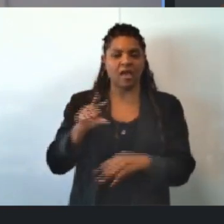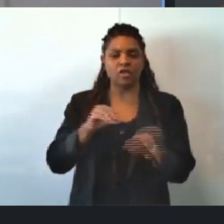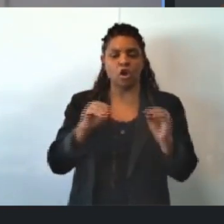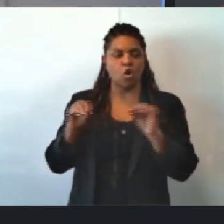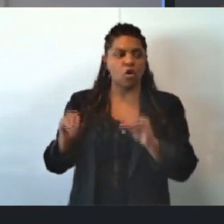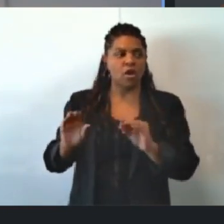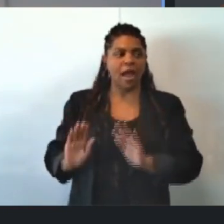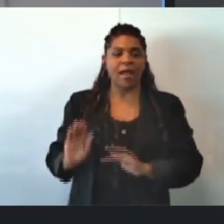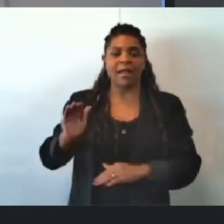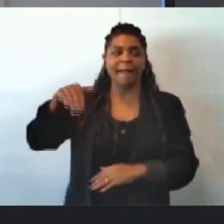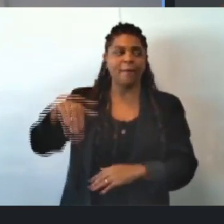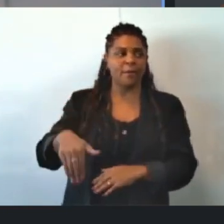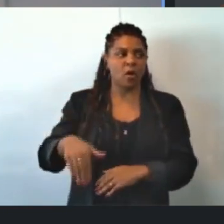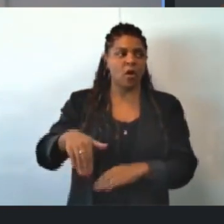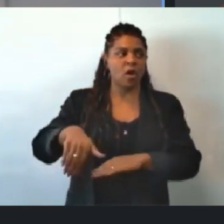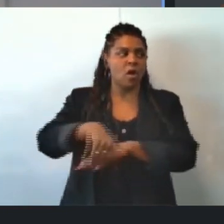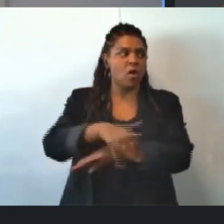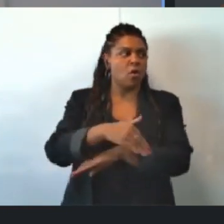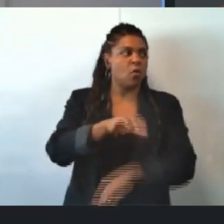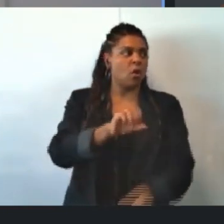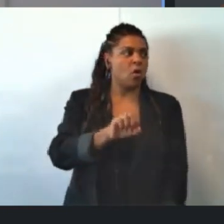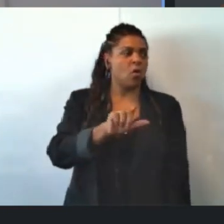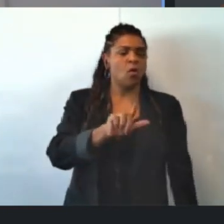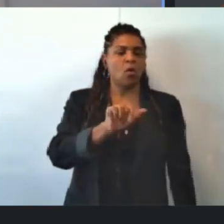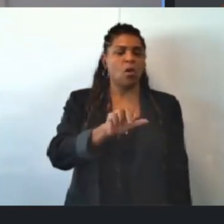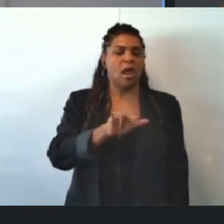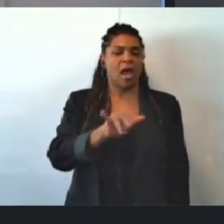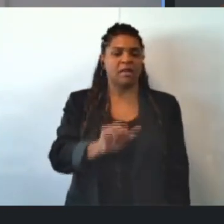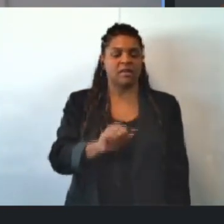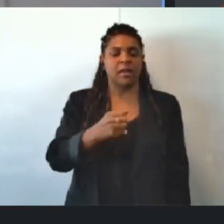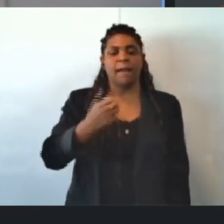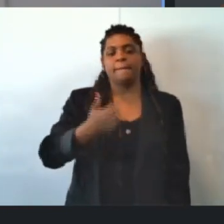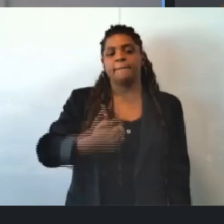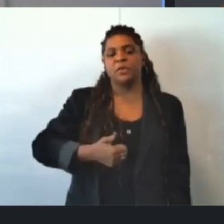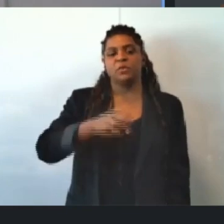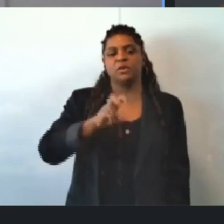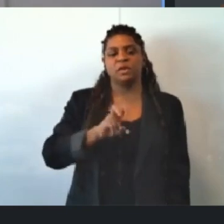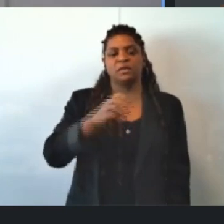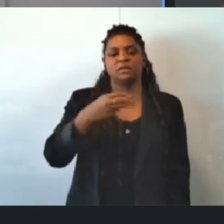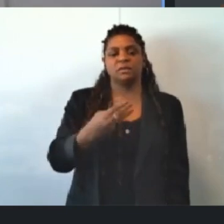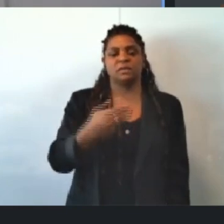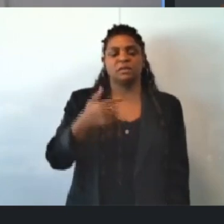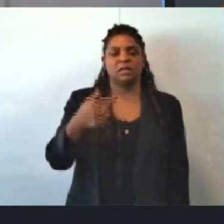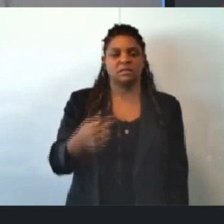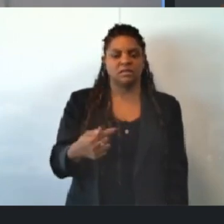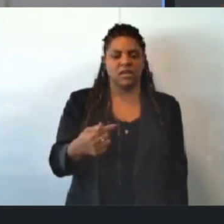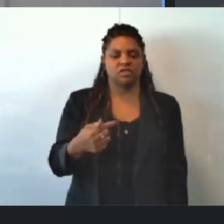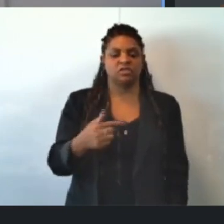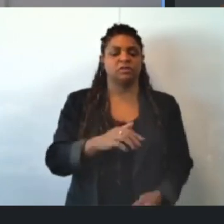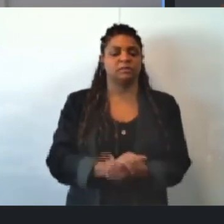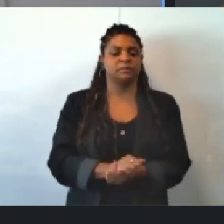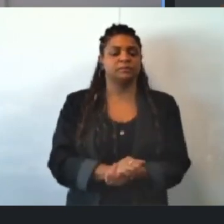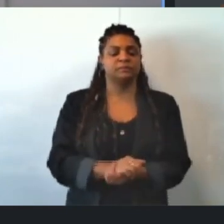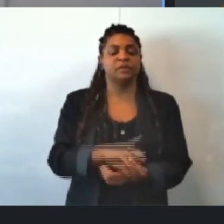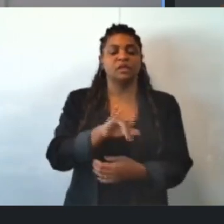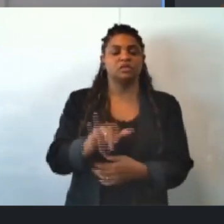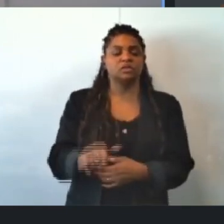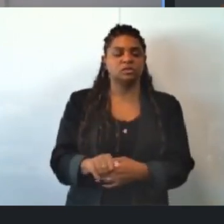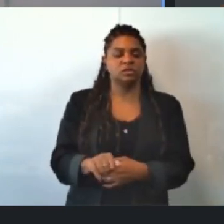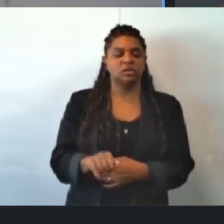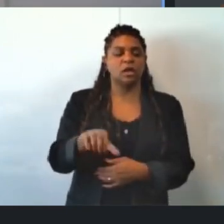Olaria, entre os números 537 e 500. Dia 5 de julho de 2024, às 9 horas e 30